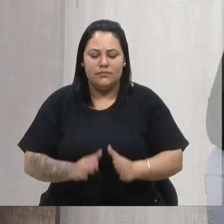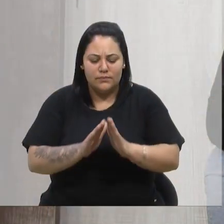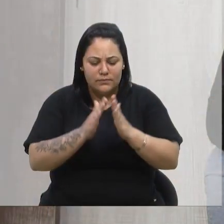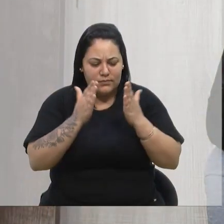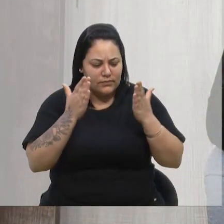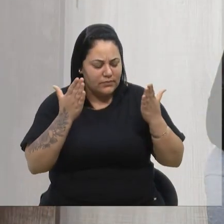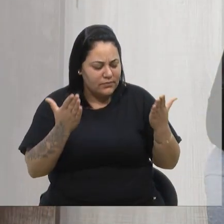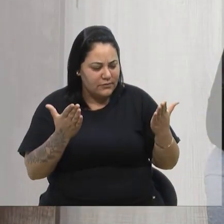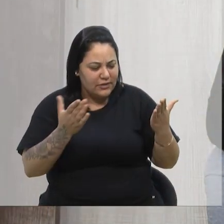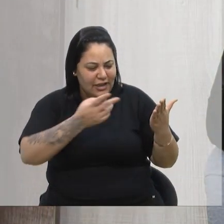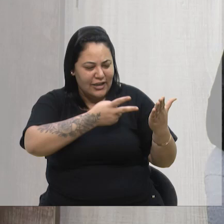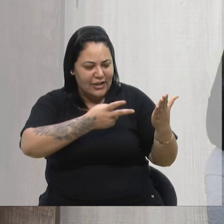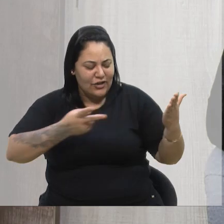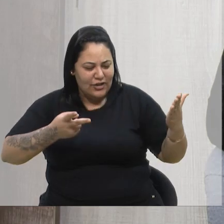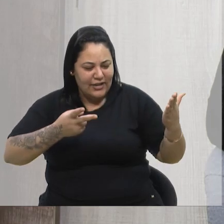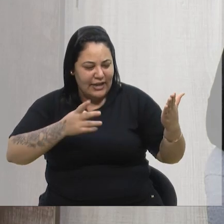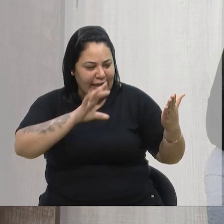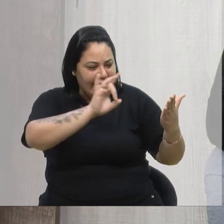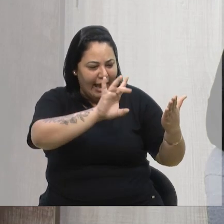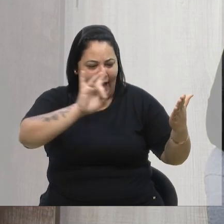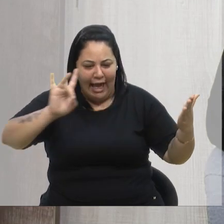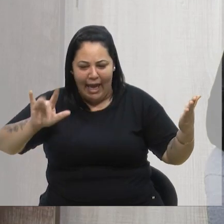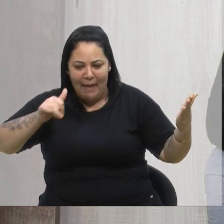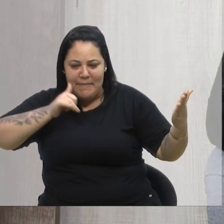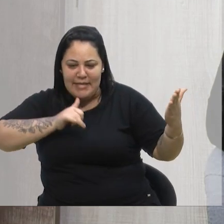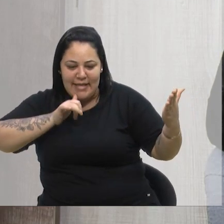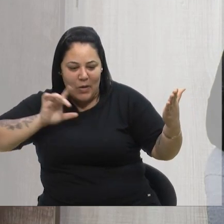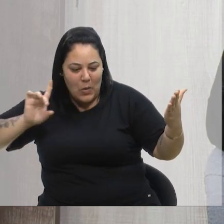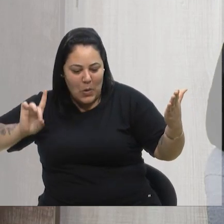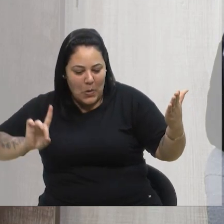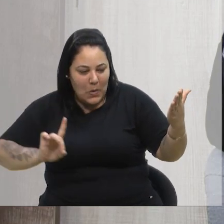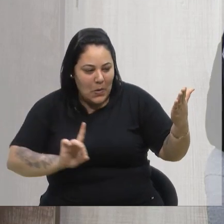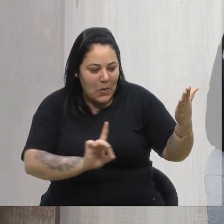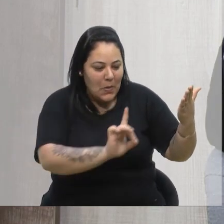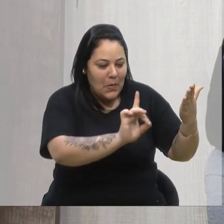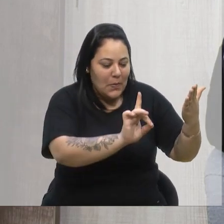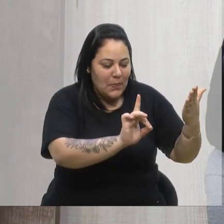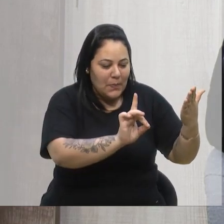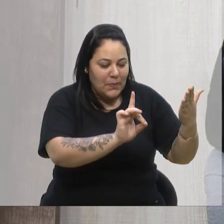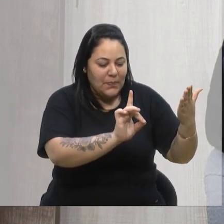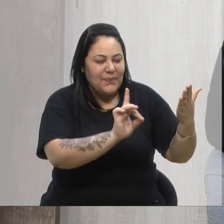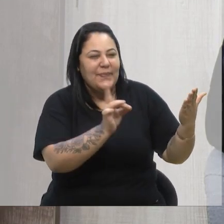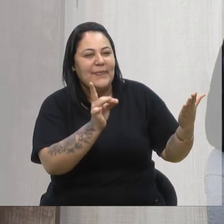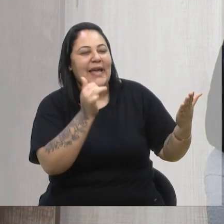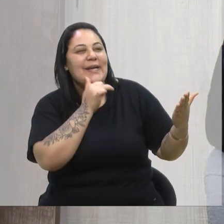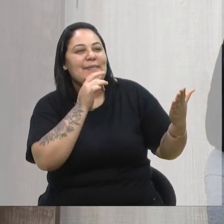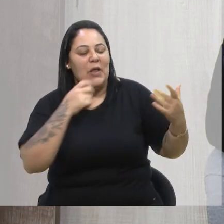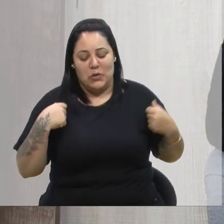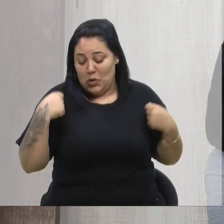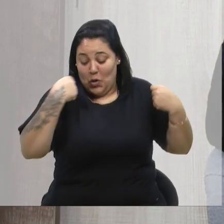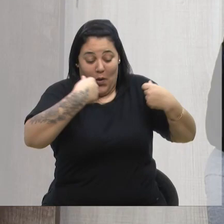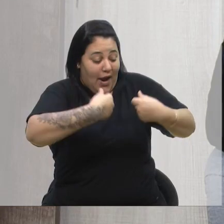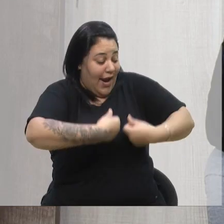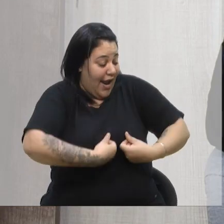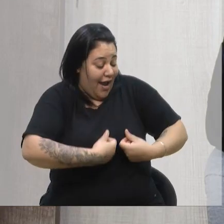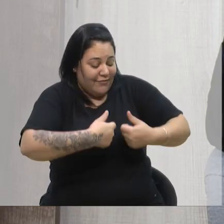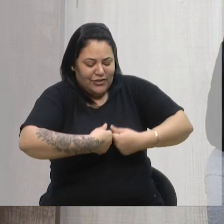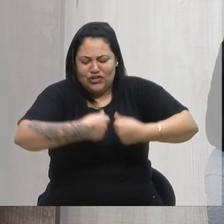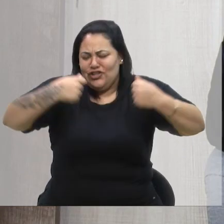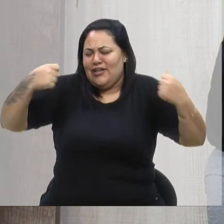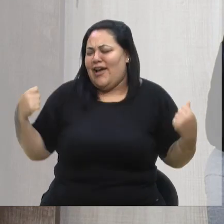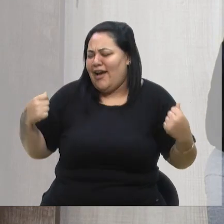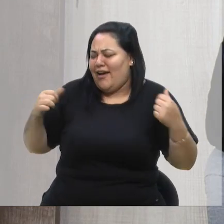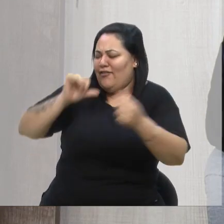E assim fizeram. Cada uma entrou em um provador. A menina Lina experimentava as roupas, colocando e